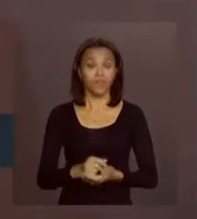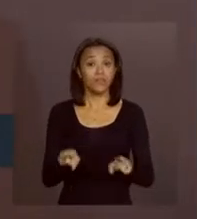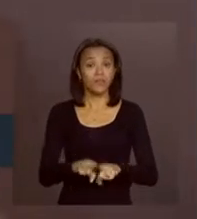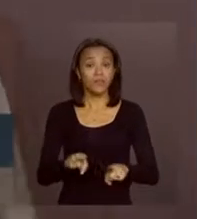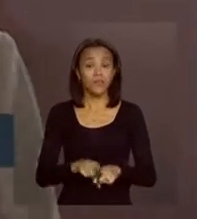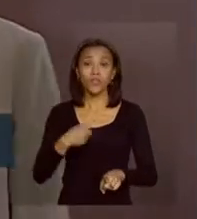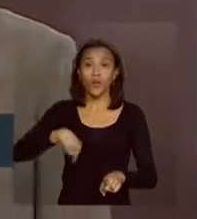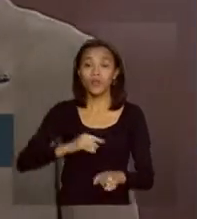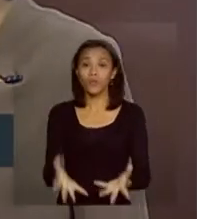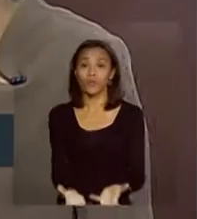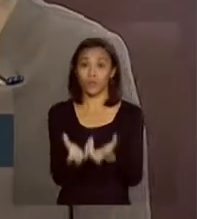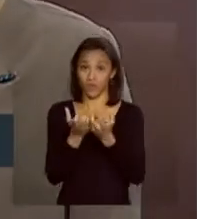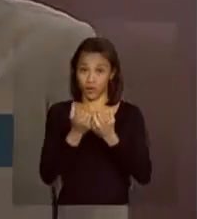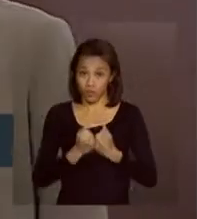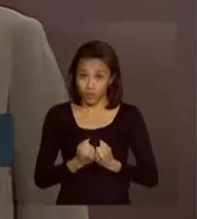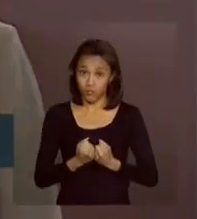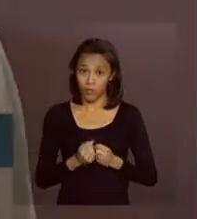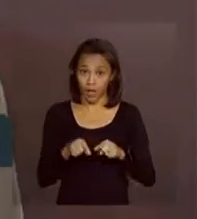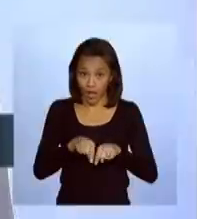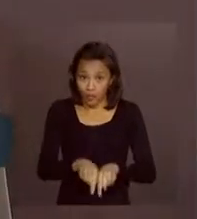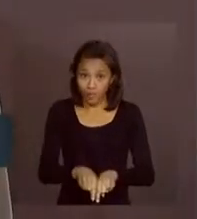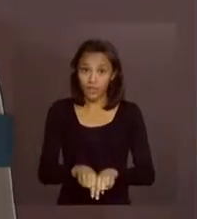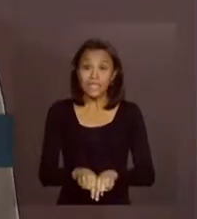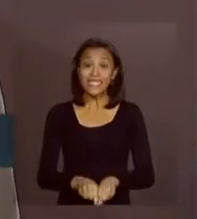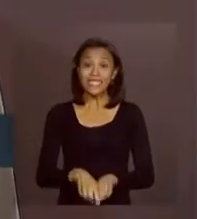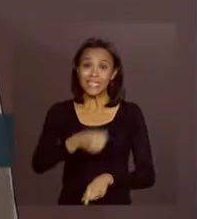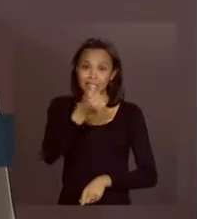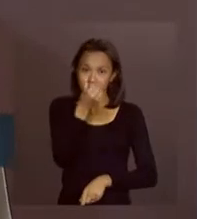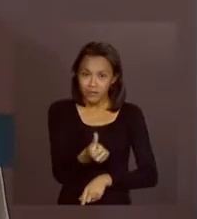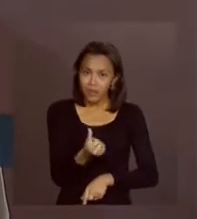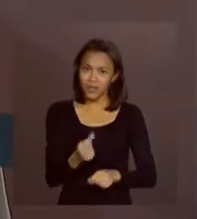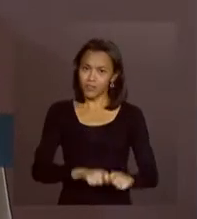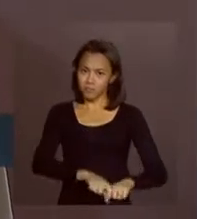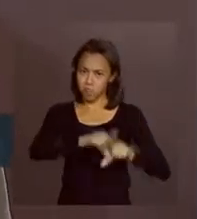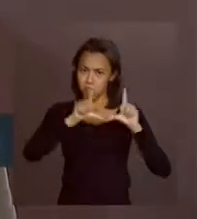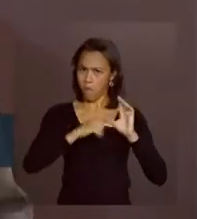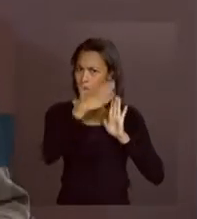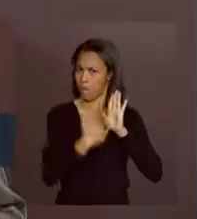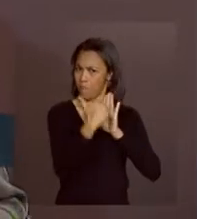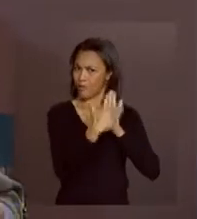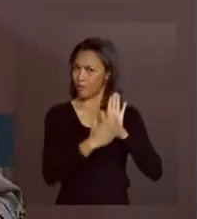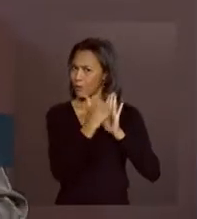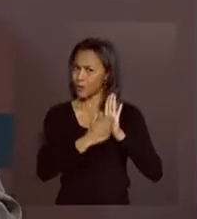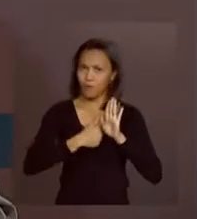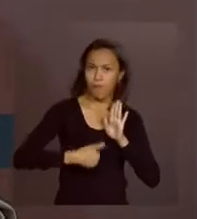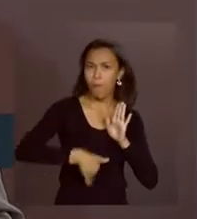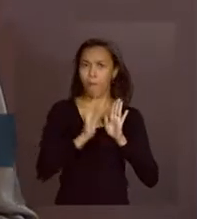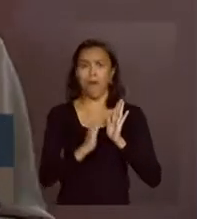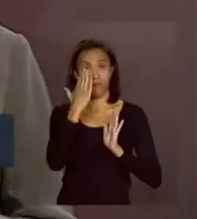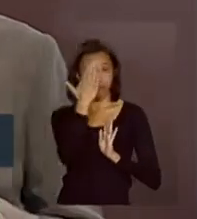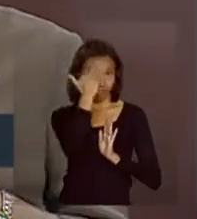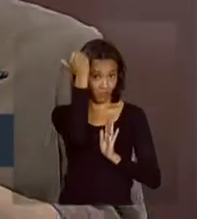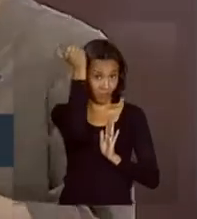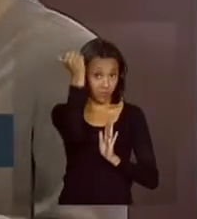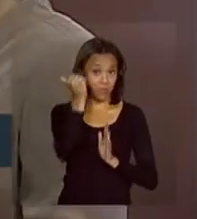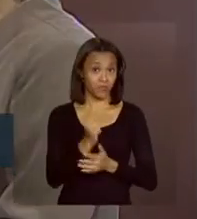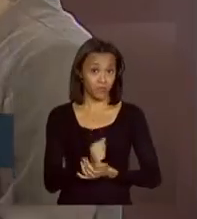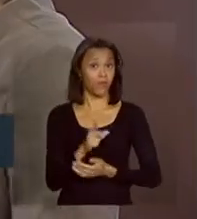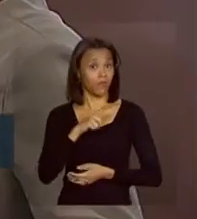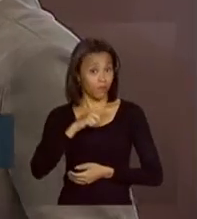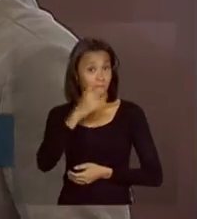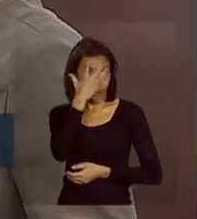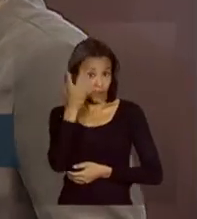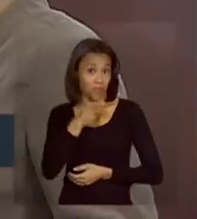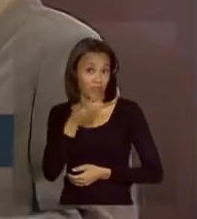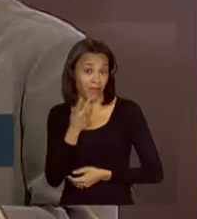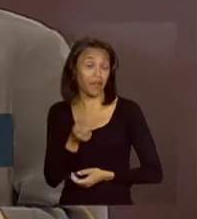recebendo 16 telas um dos maiores pintores que tem